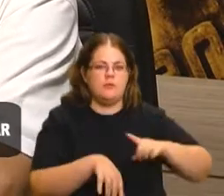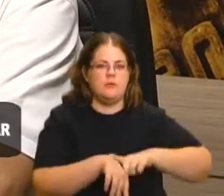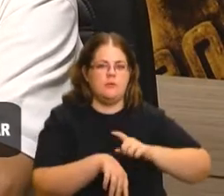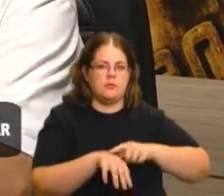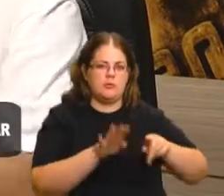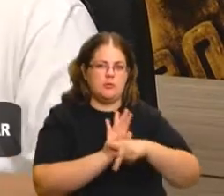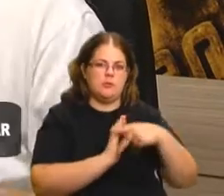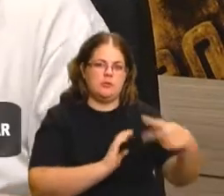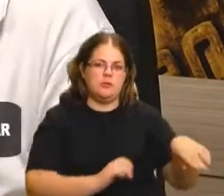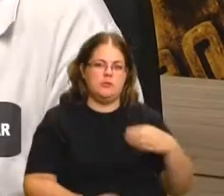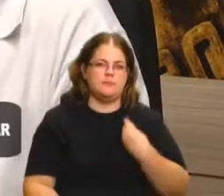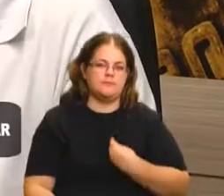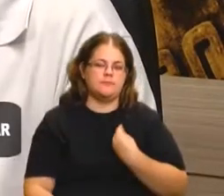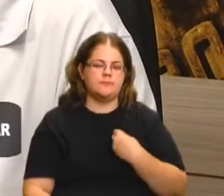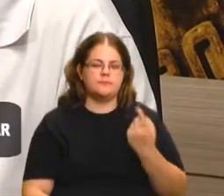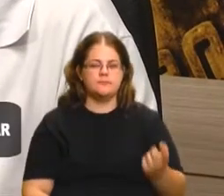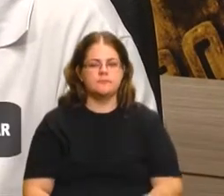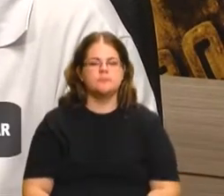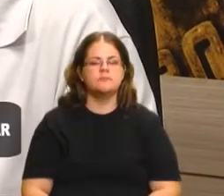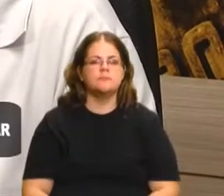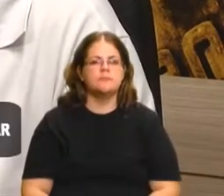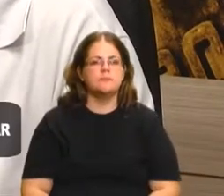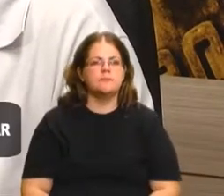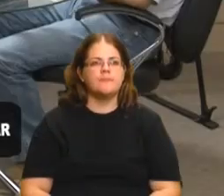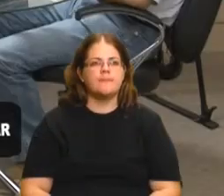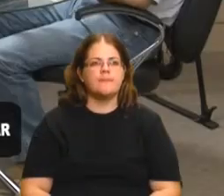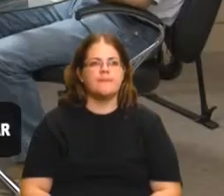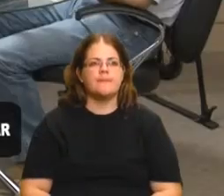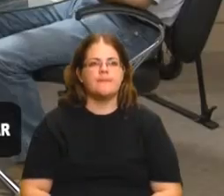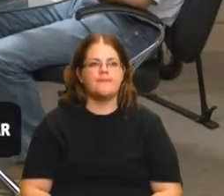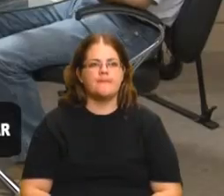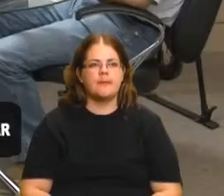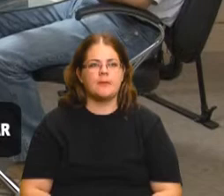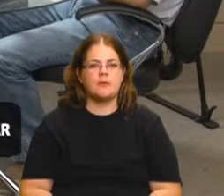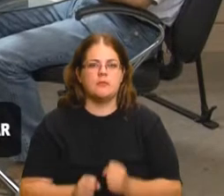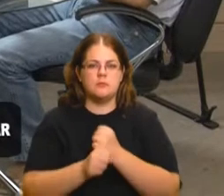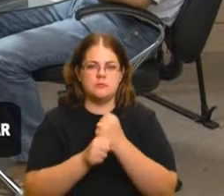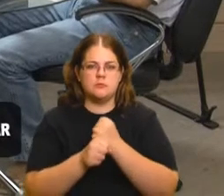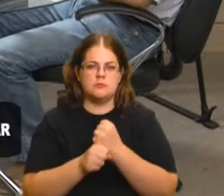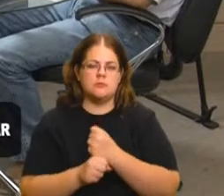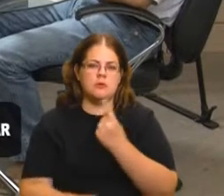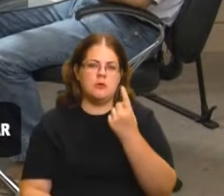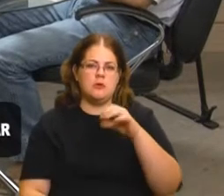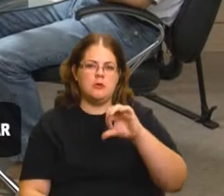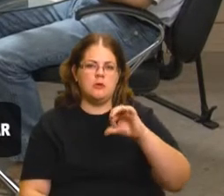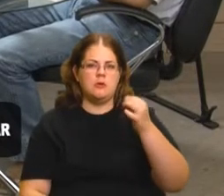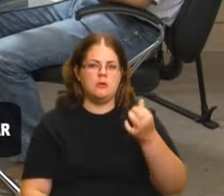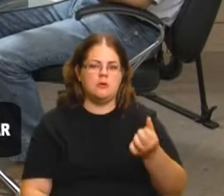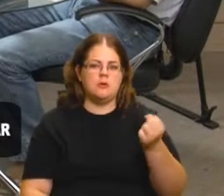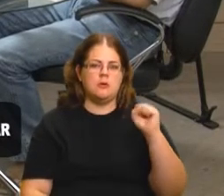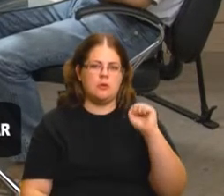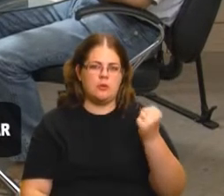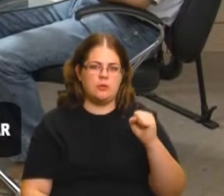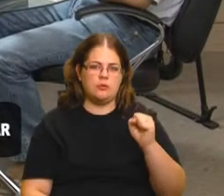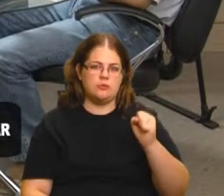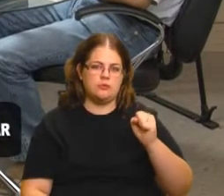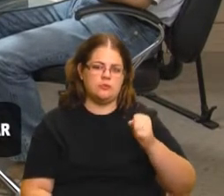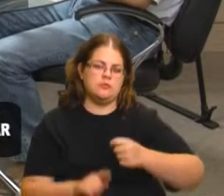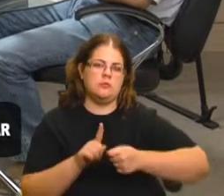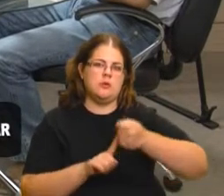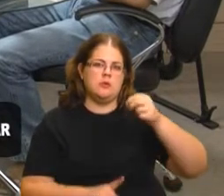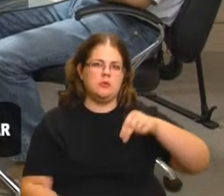e Silva. Tá? Esse período é muito interessante. 1969. 68, aí sim.